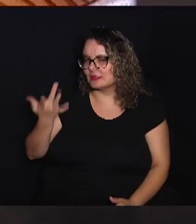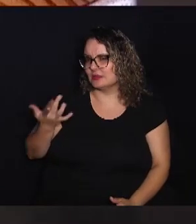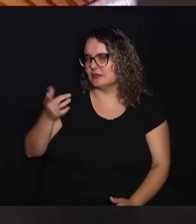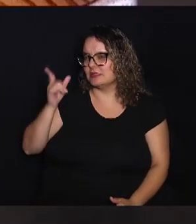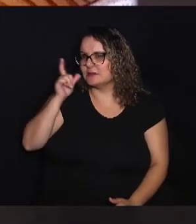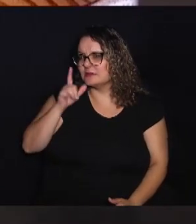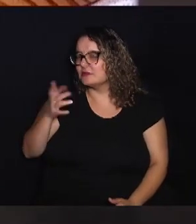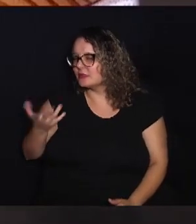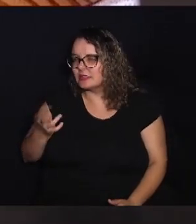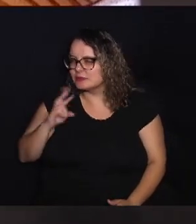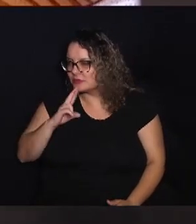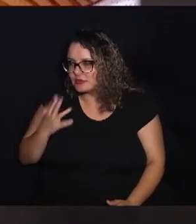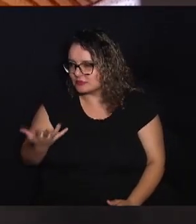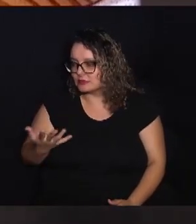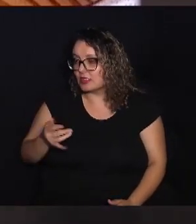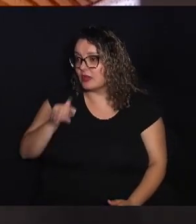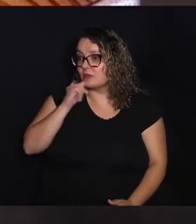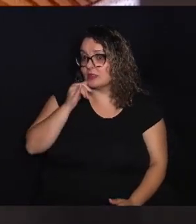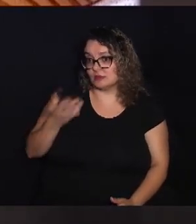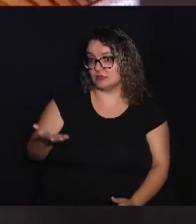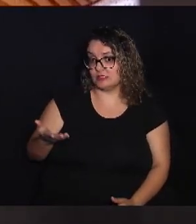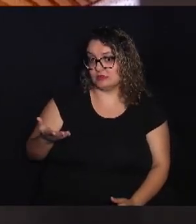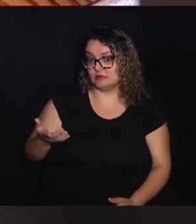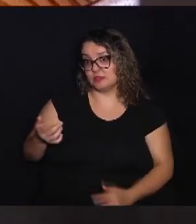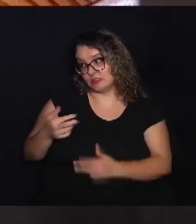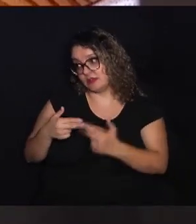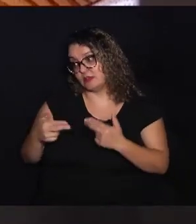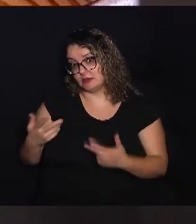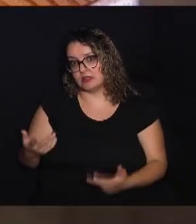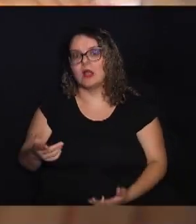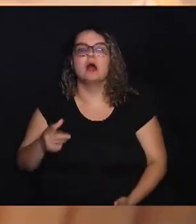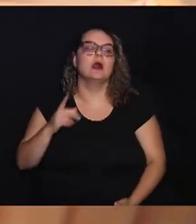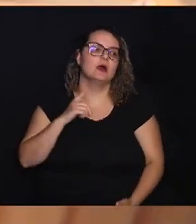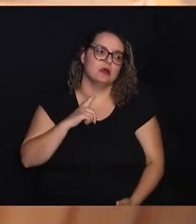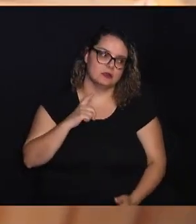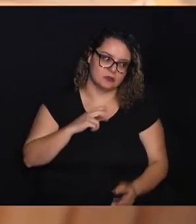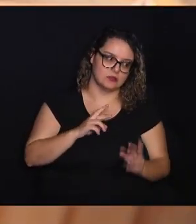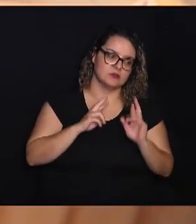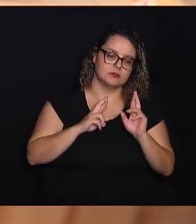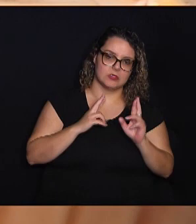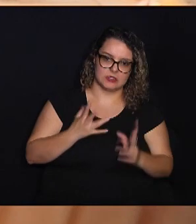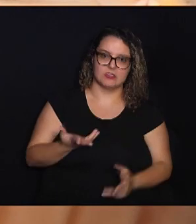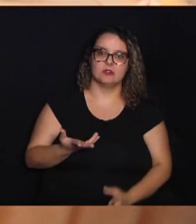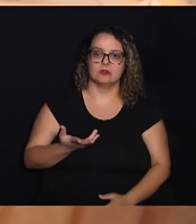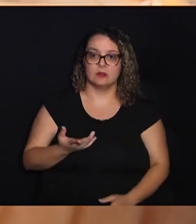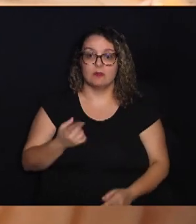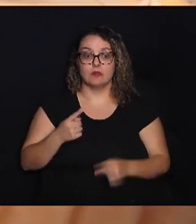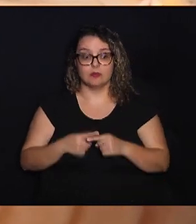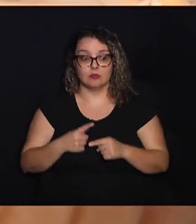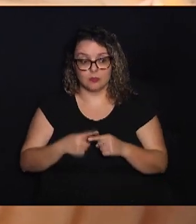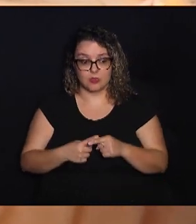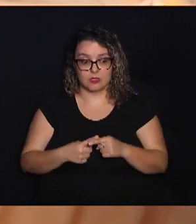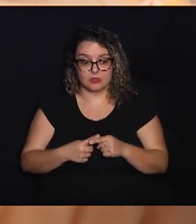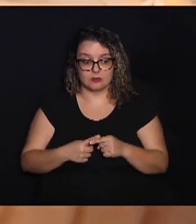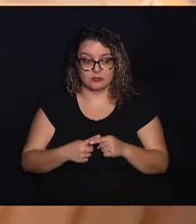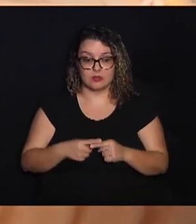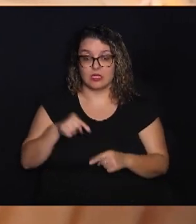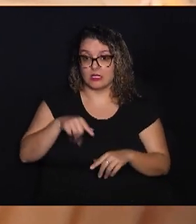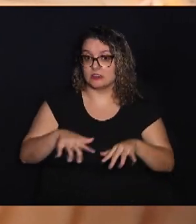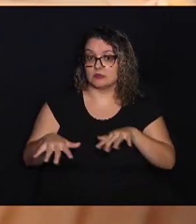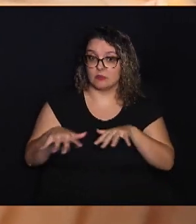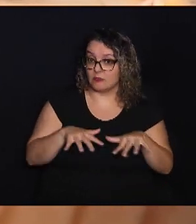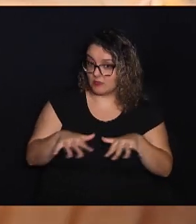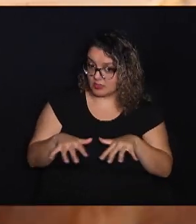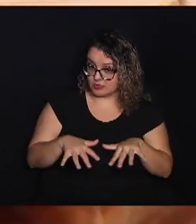conseguir resolver, por exemplo, esse ponto? Eu tenho, isso sim. Que esse